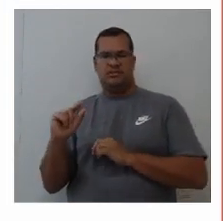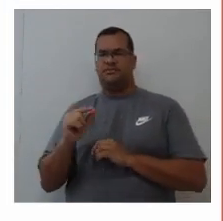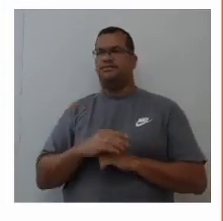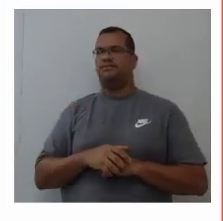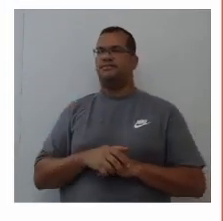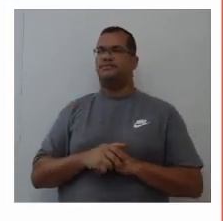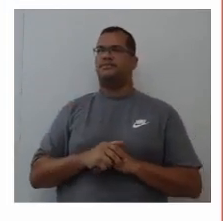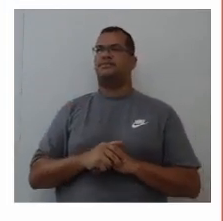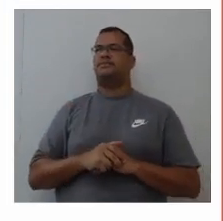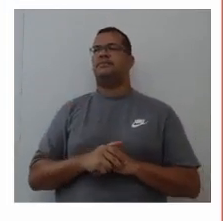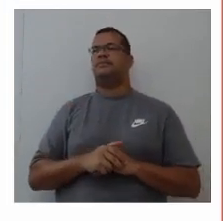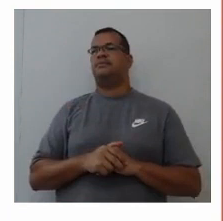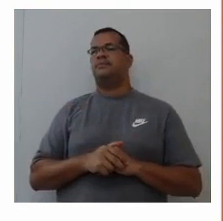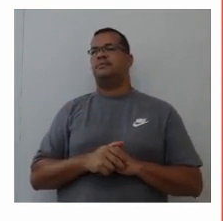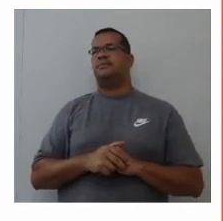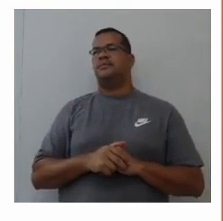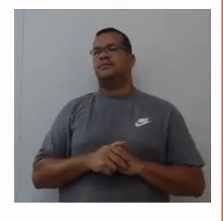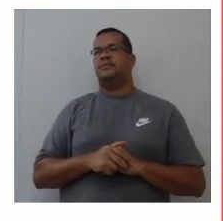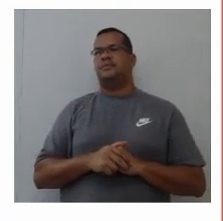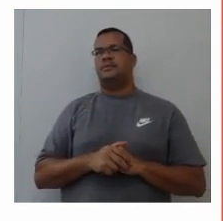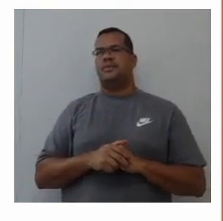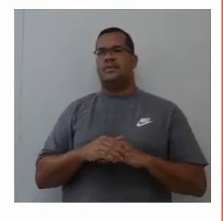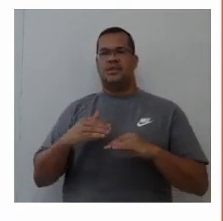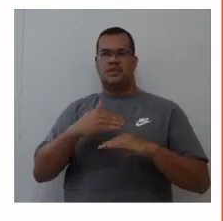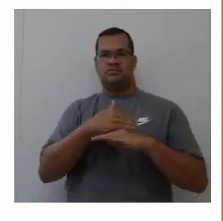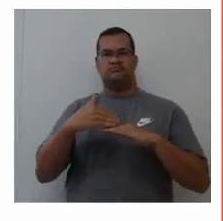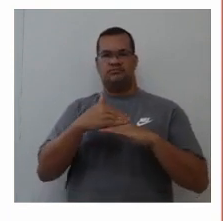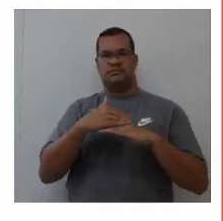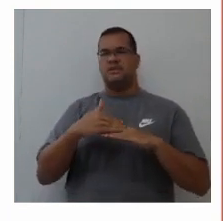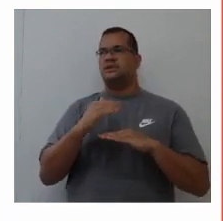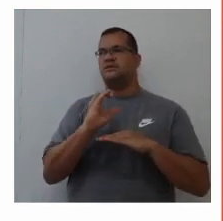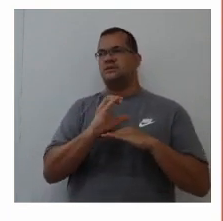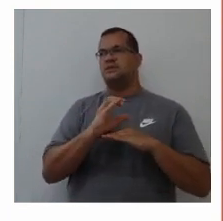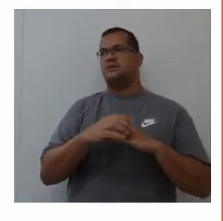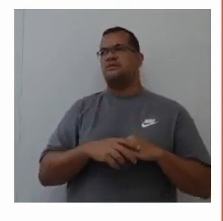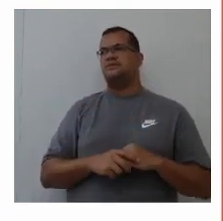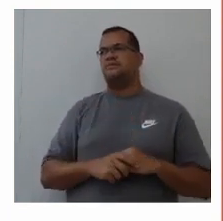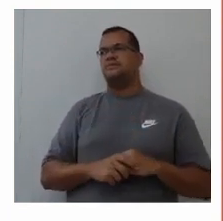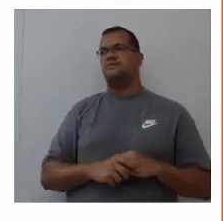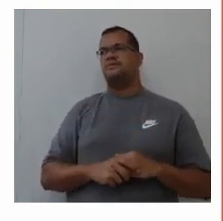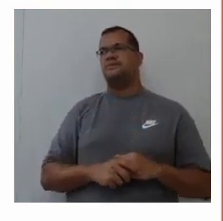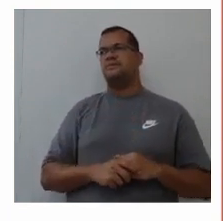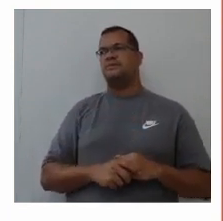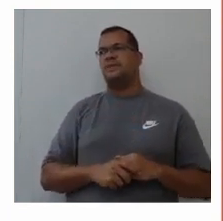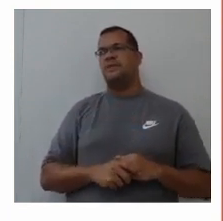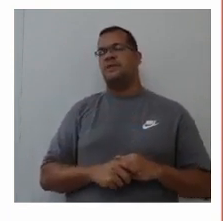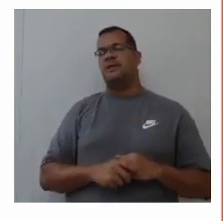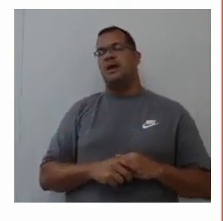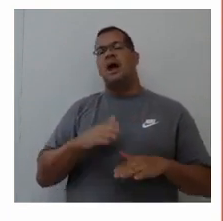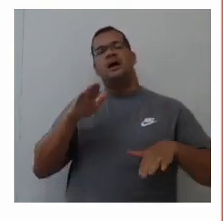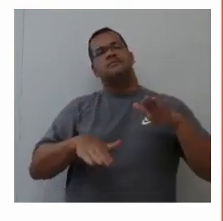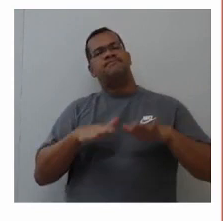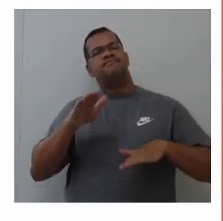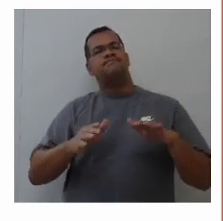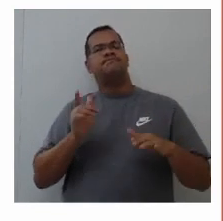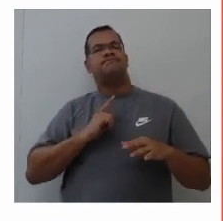E formando ele, eu tenho um lado Czinho. Olha que legal. Em algumas situações,